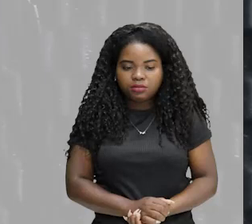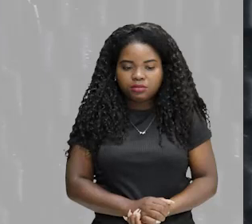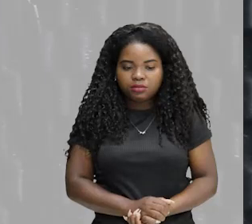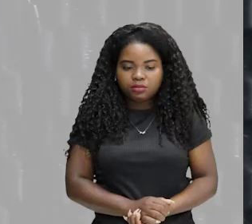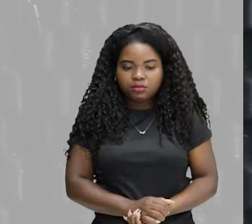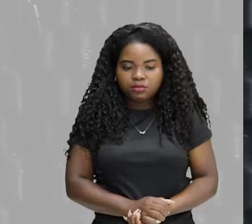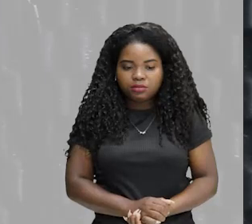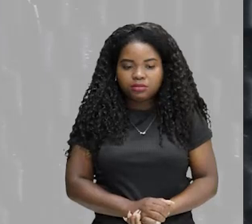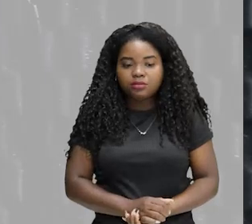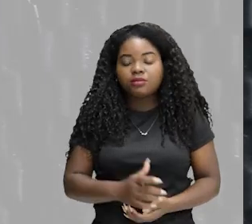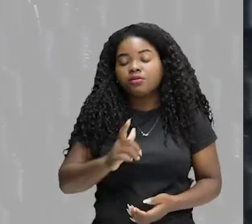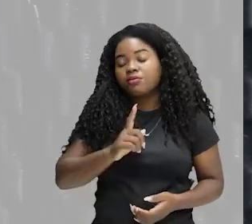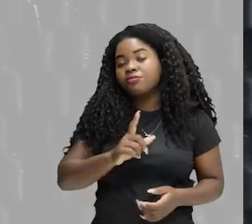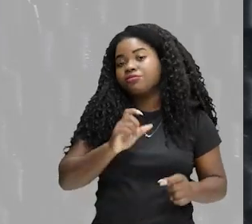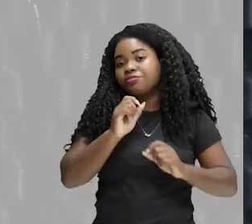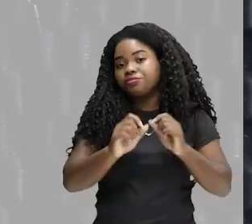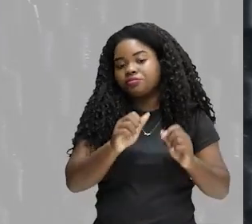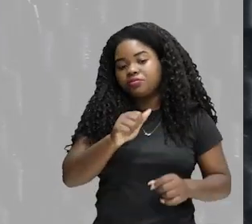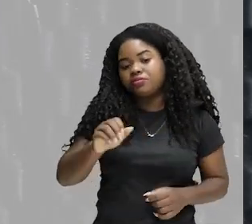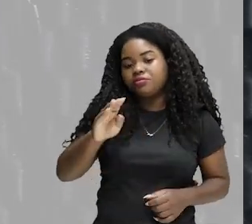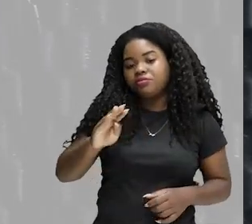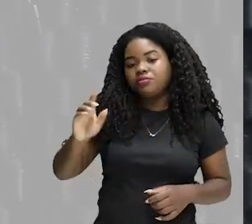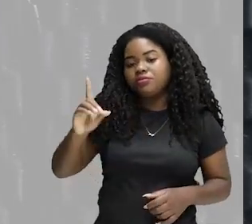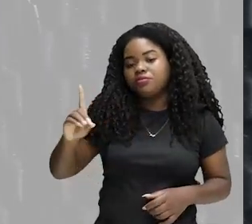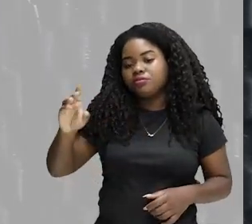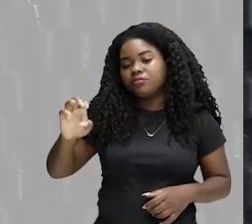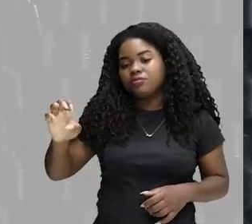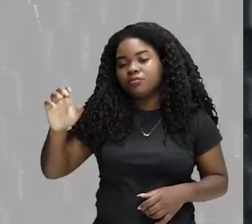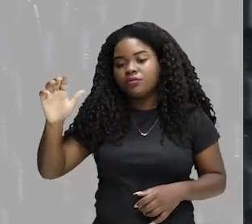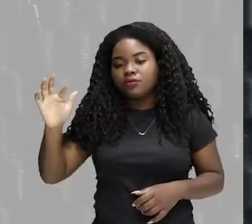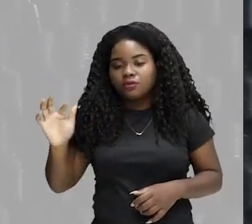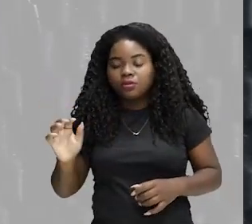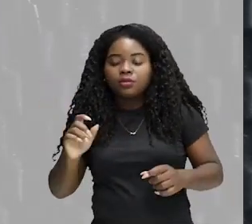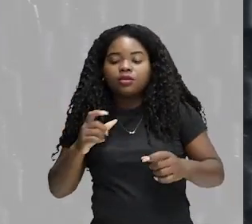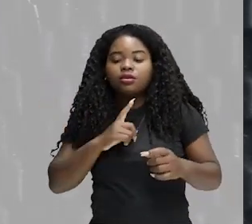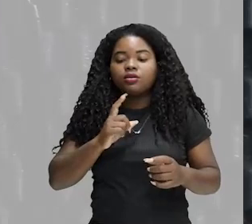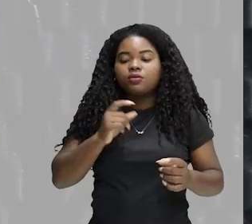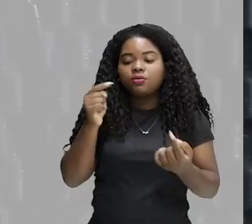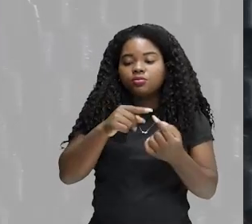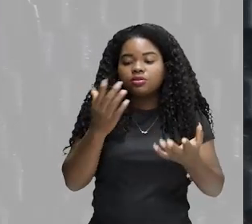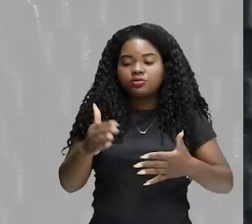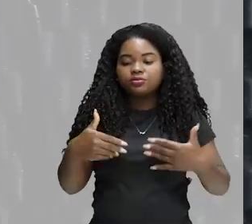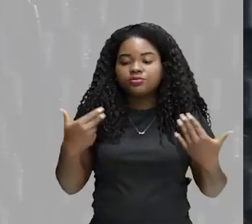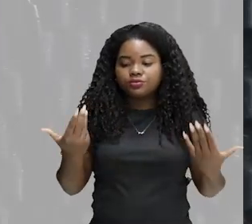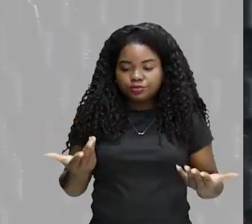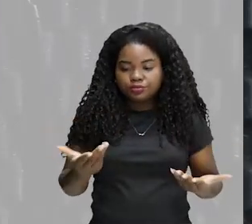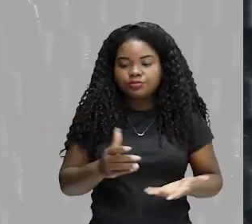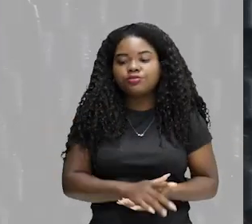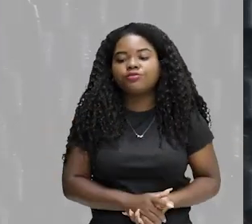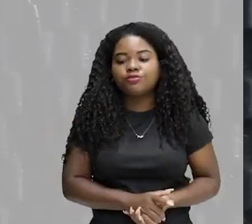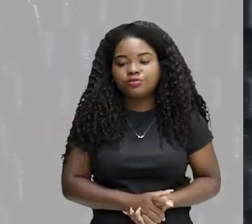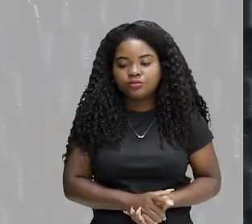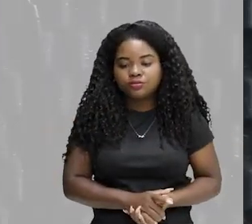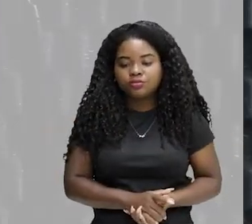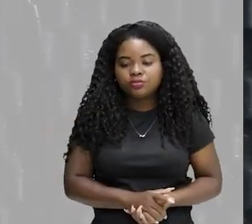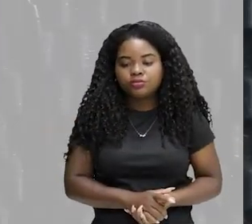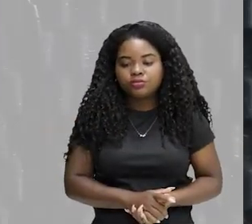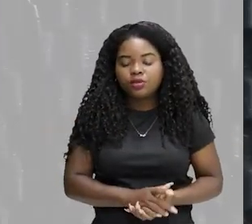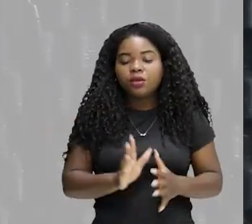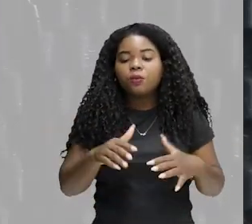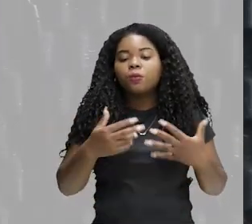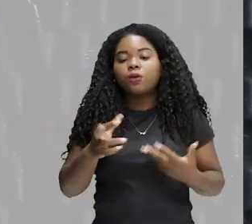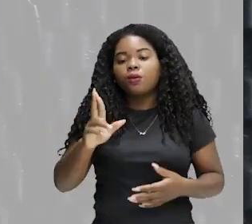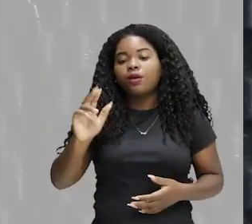Argentina é. Então, temos aqui as nossas opções e o nosso objetivo consiste em dizer justamente essa